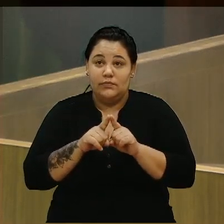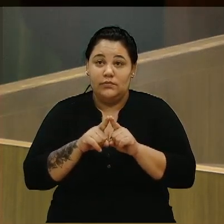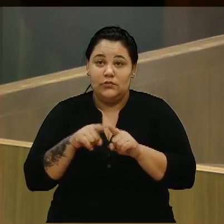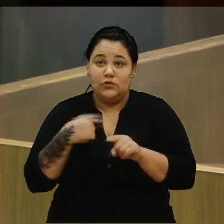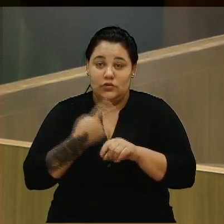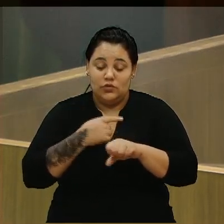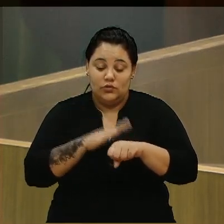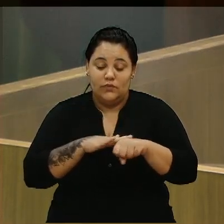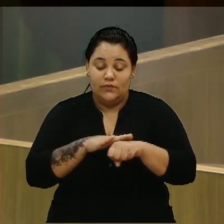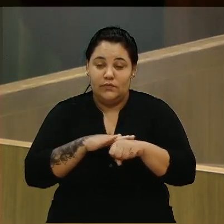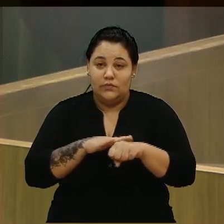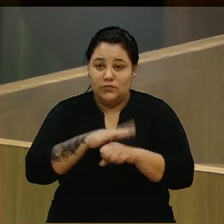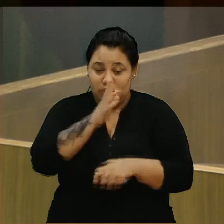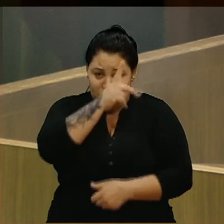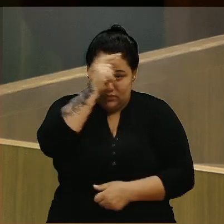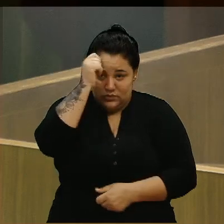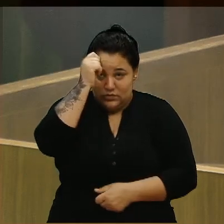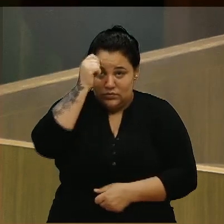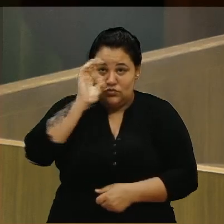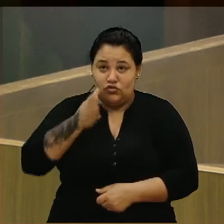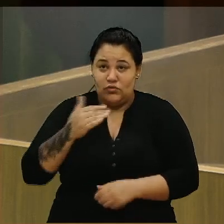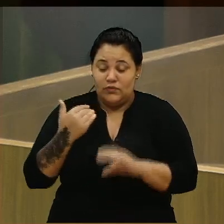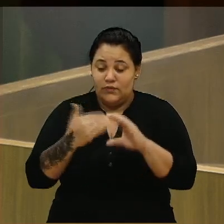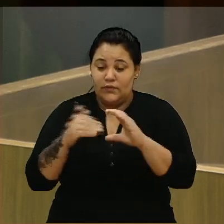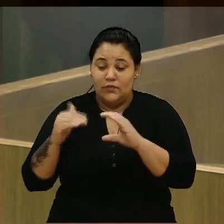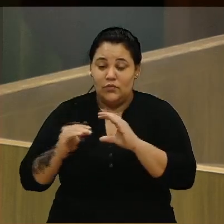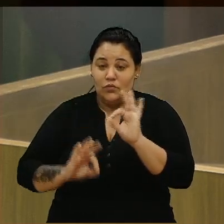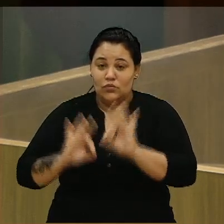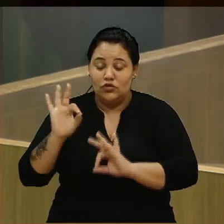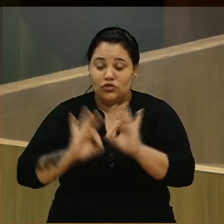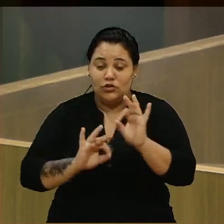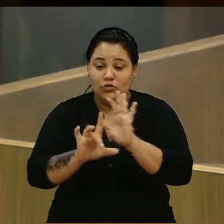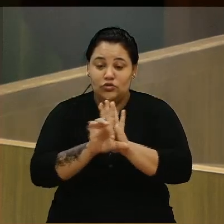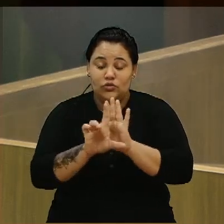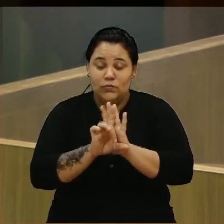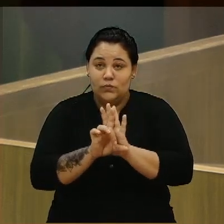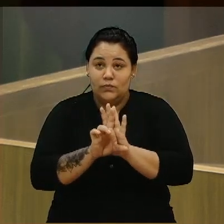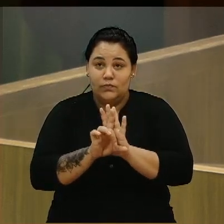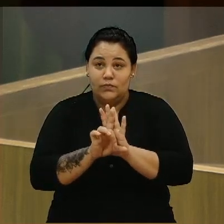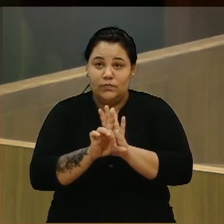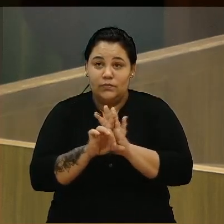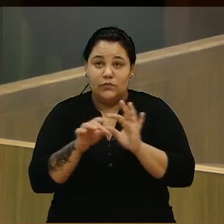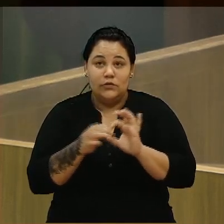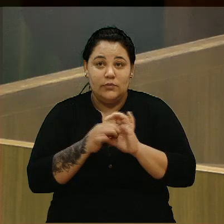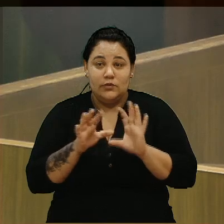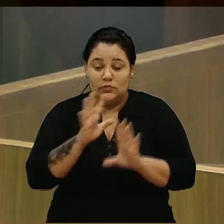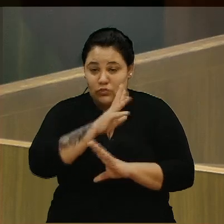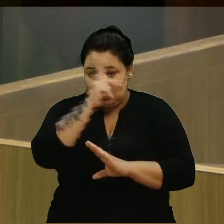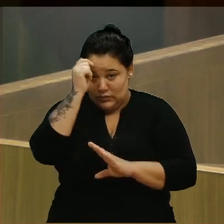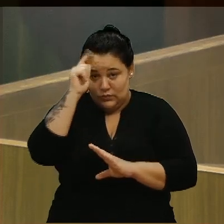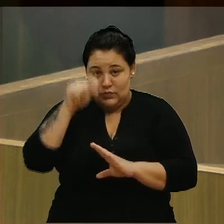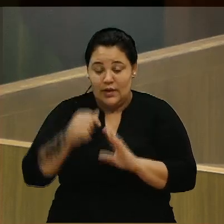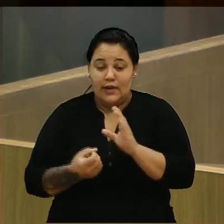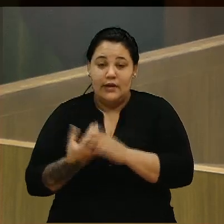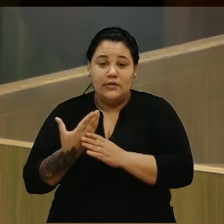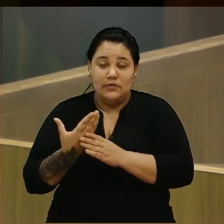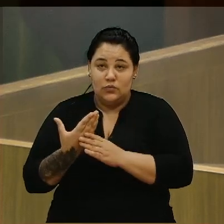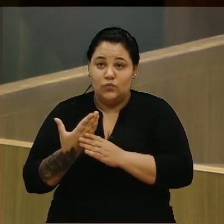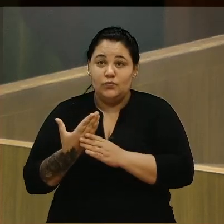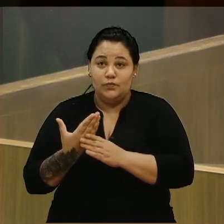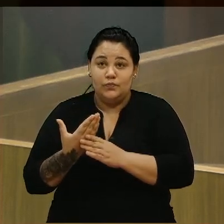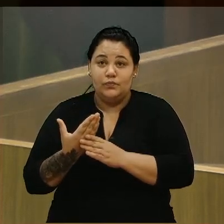com o município e encaminhamos um projeto de lei autorizando o nosso município a criação de